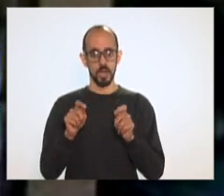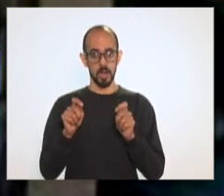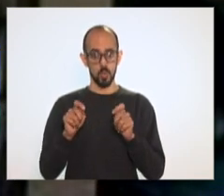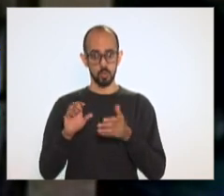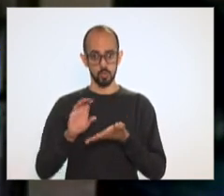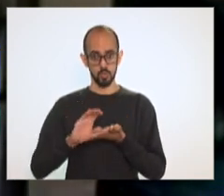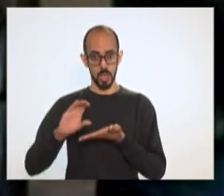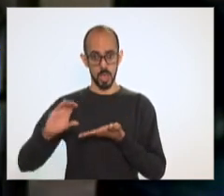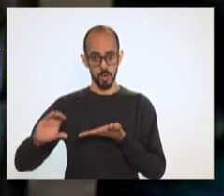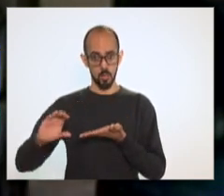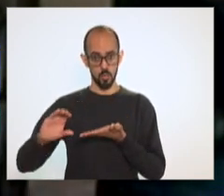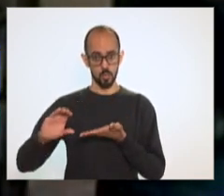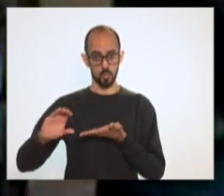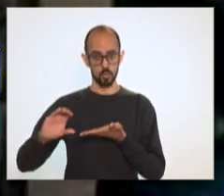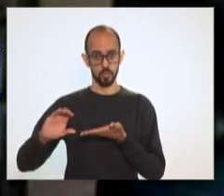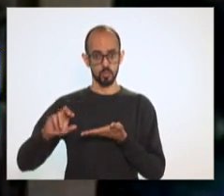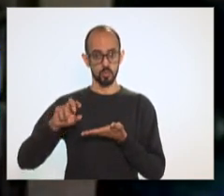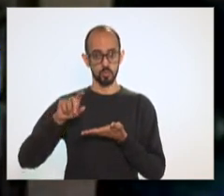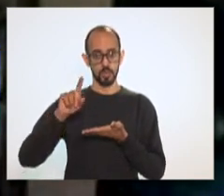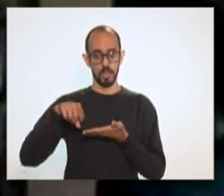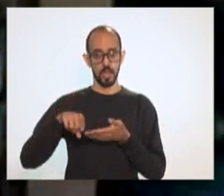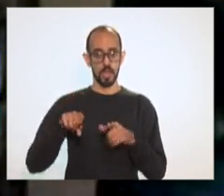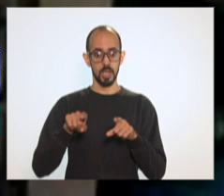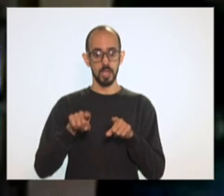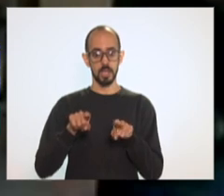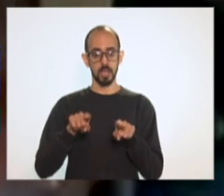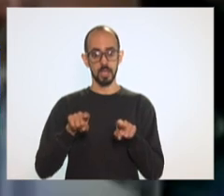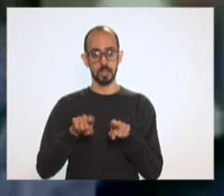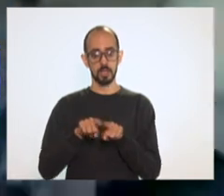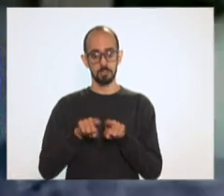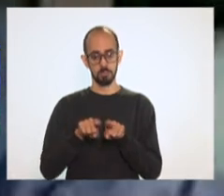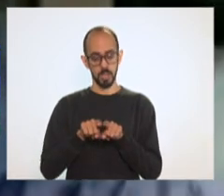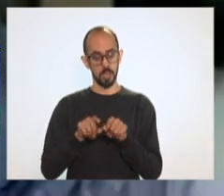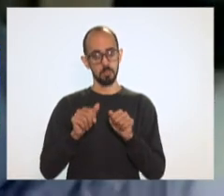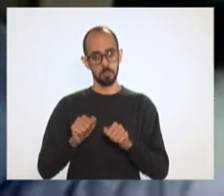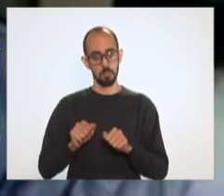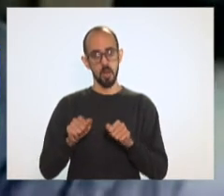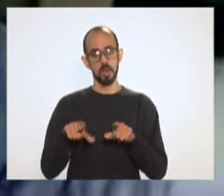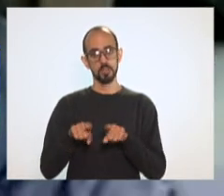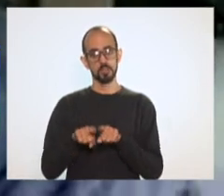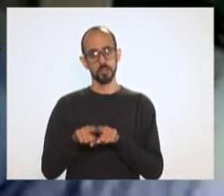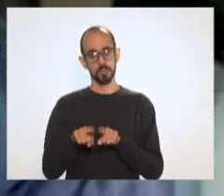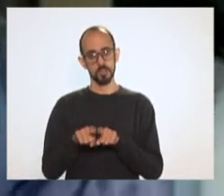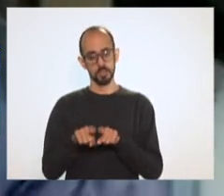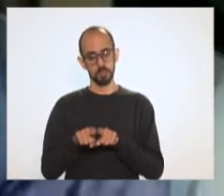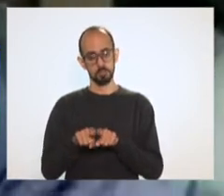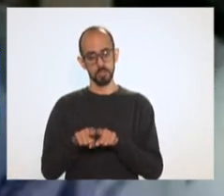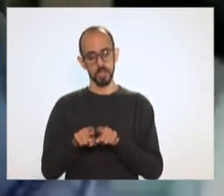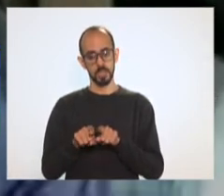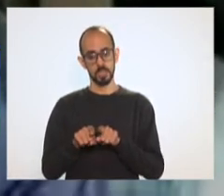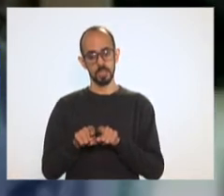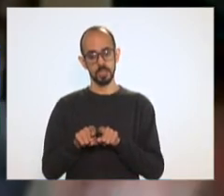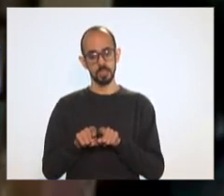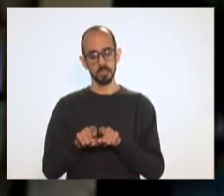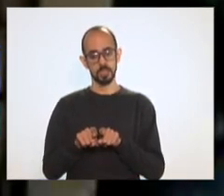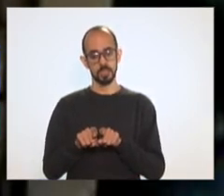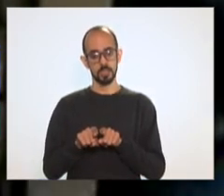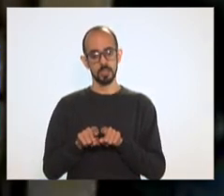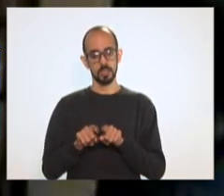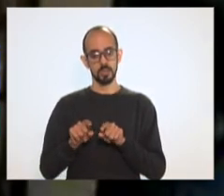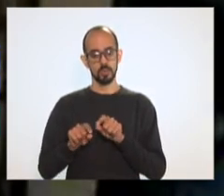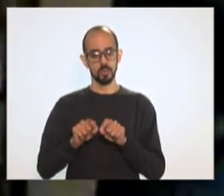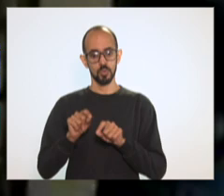eles sairão também poderão sair inclusive fazendo parte da peça